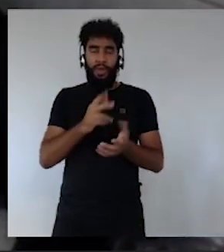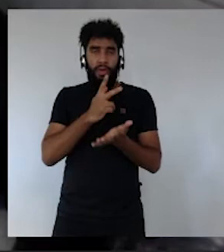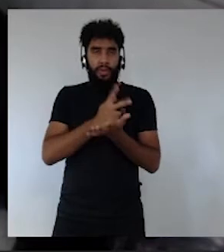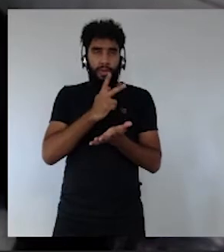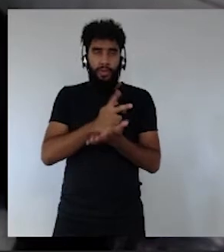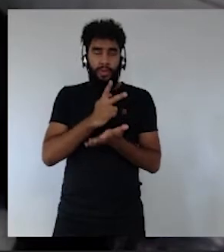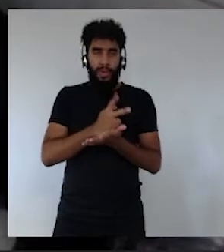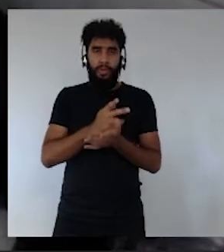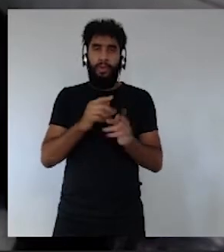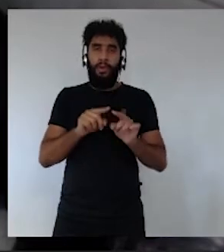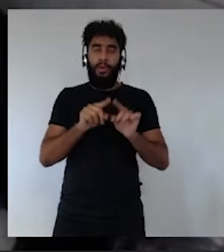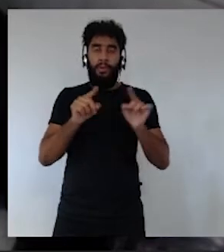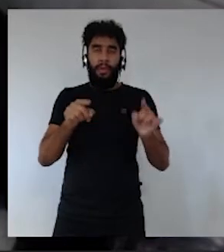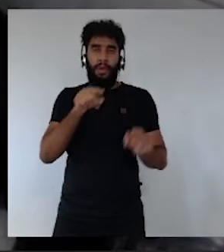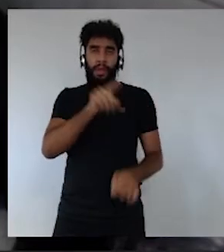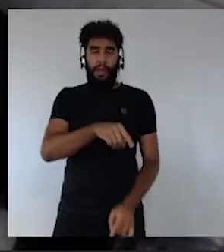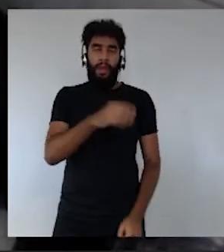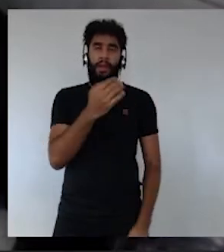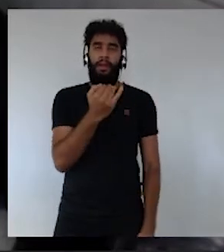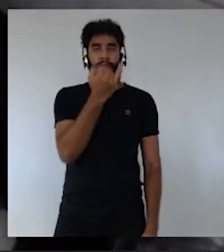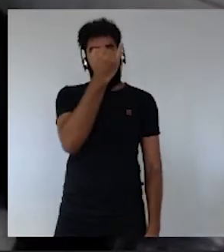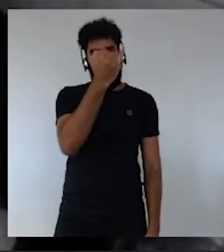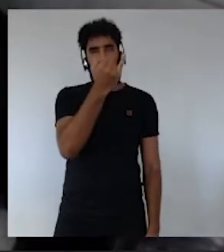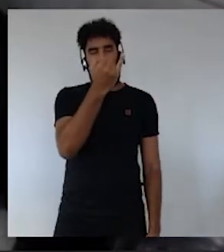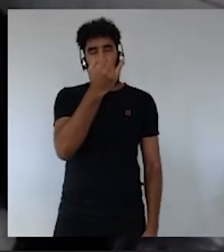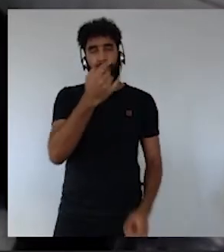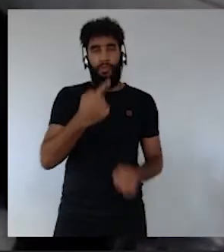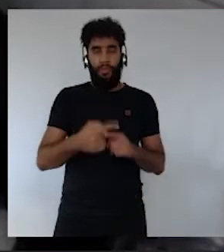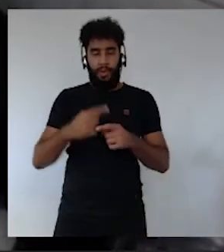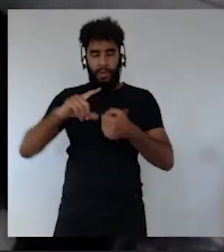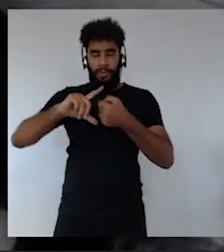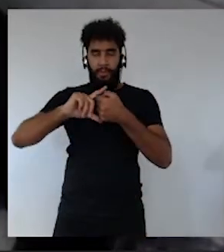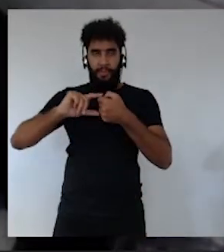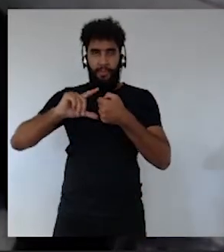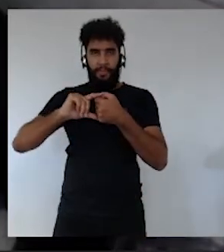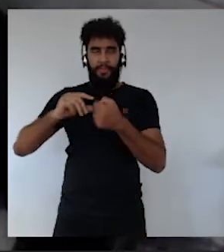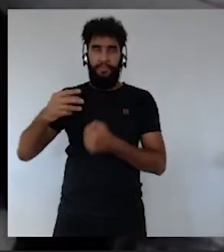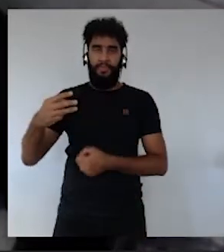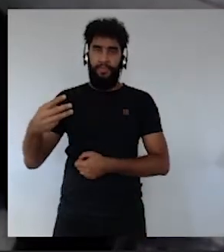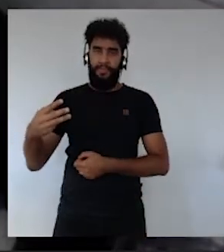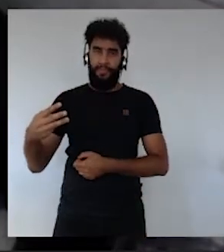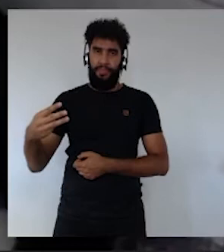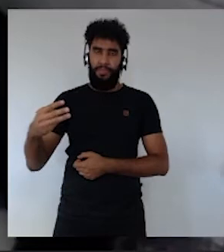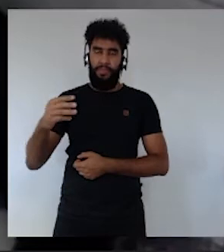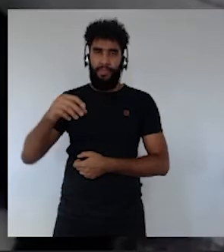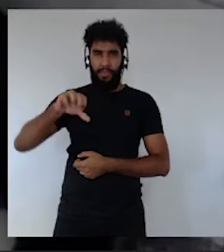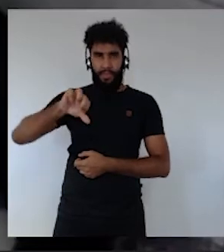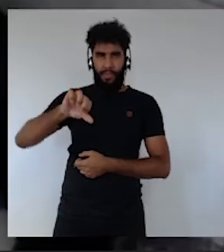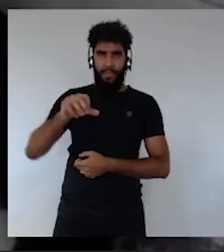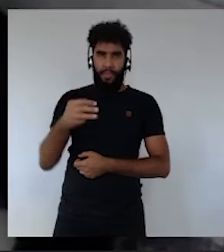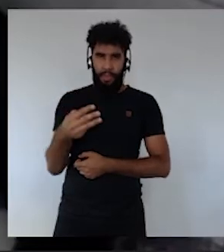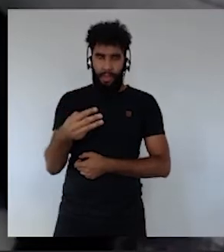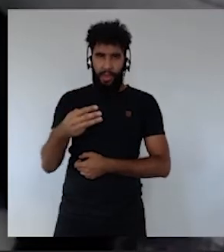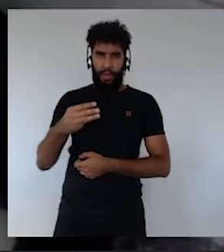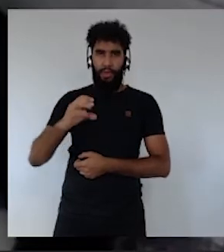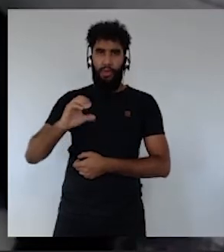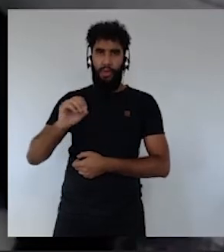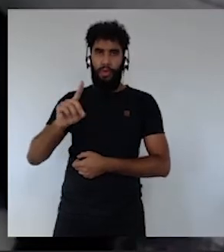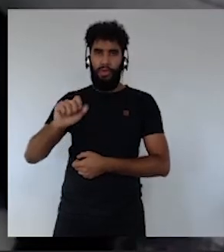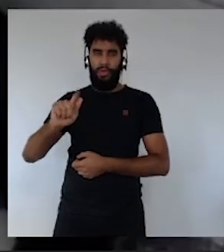questão. Ela é muito importante que se diga que no artigo 393 do Código Civil,